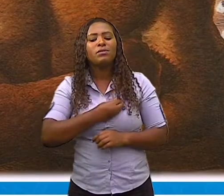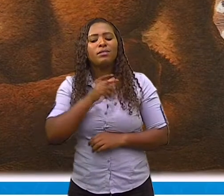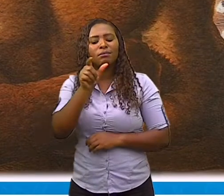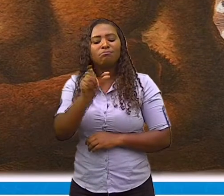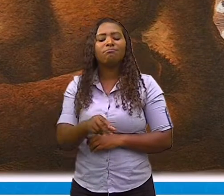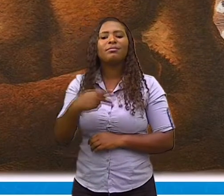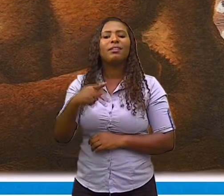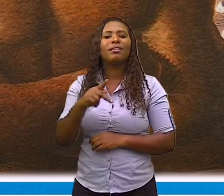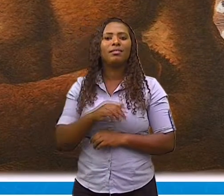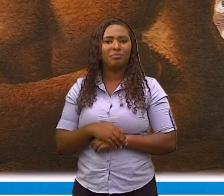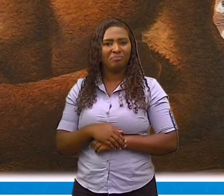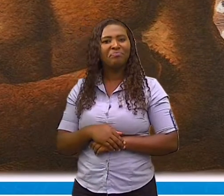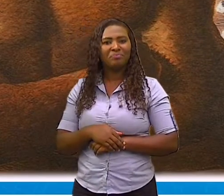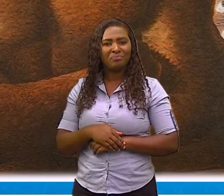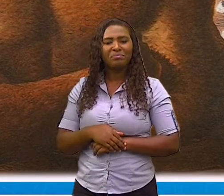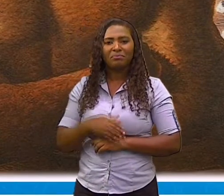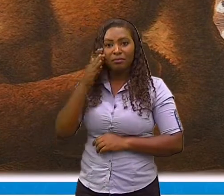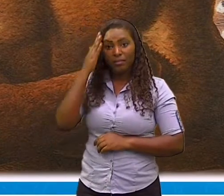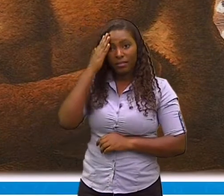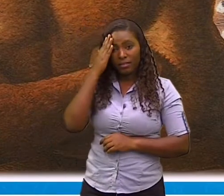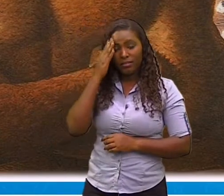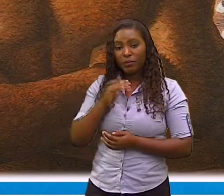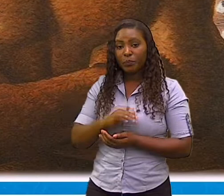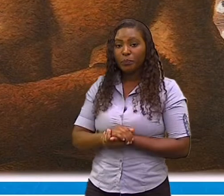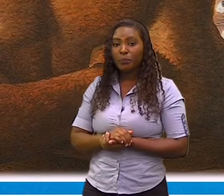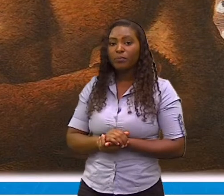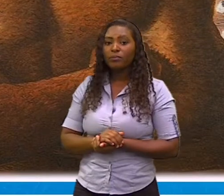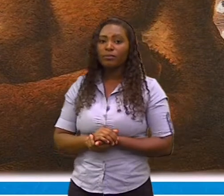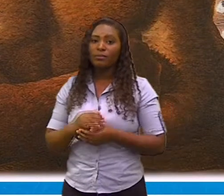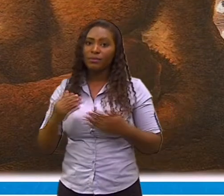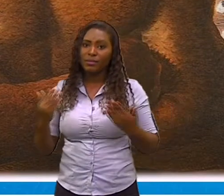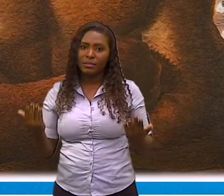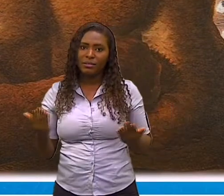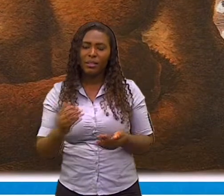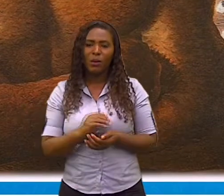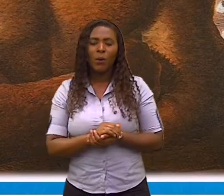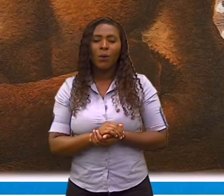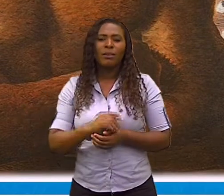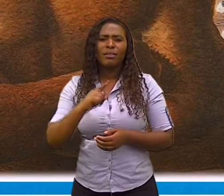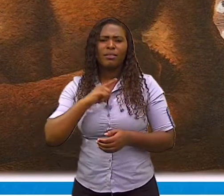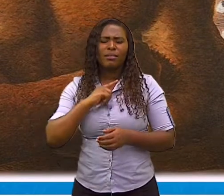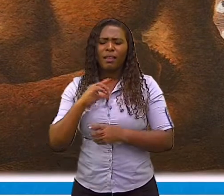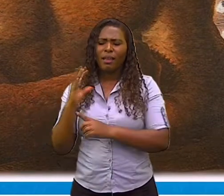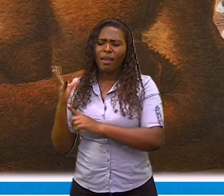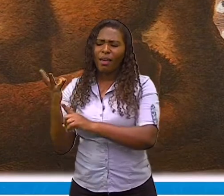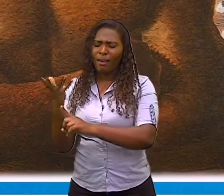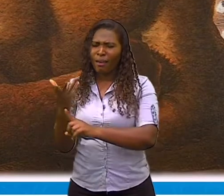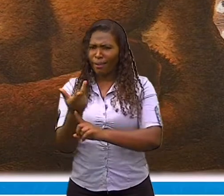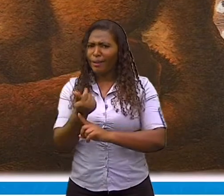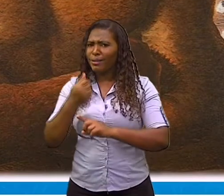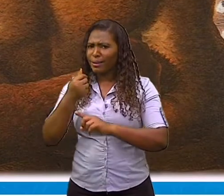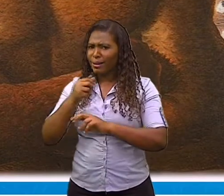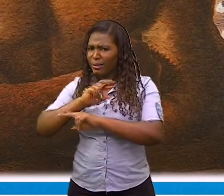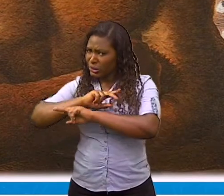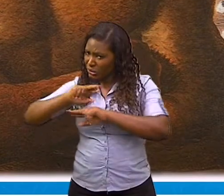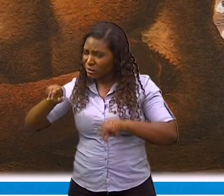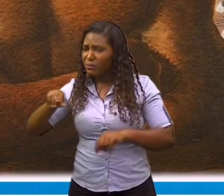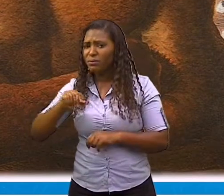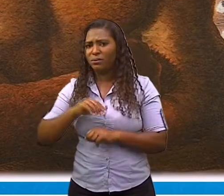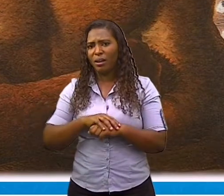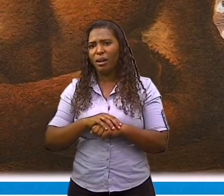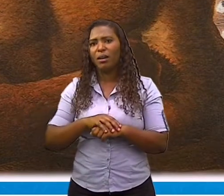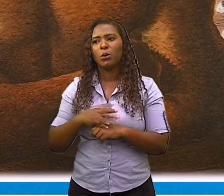Aí vamos falar, a gente pega, são grandes artistas e são contemporâneos, uns poucos antes, outro pouco depois.